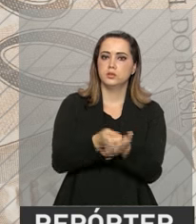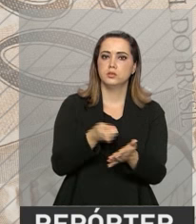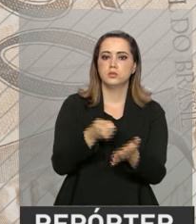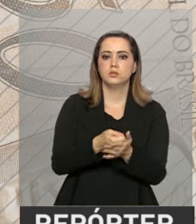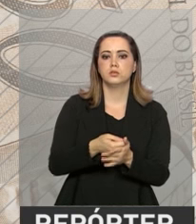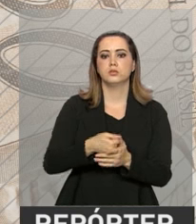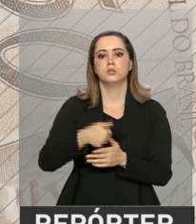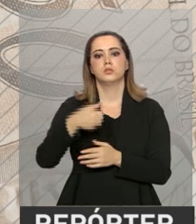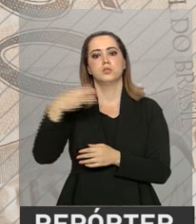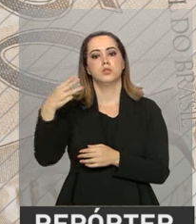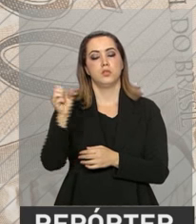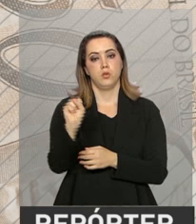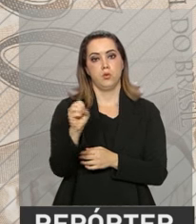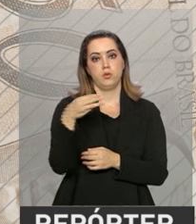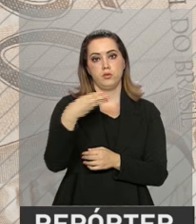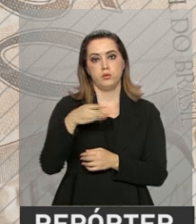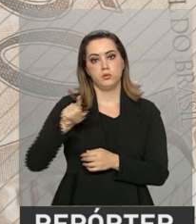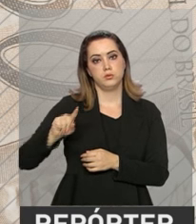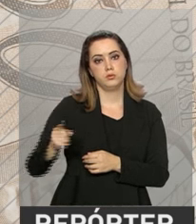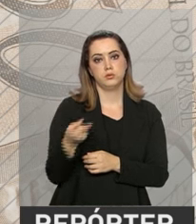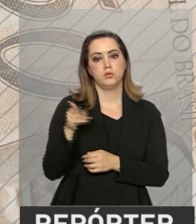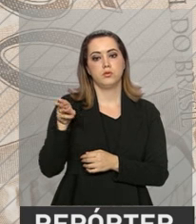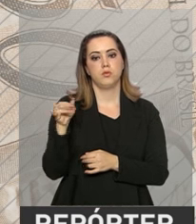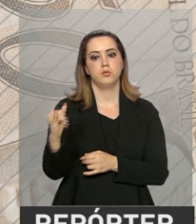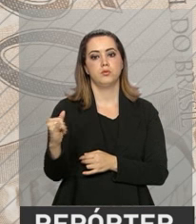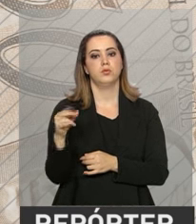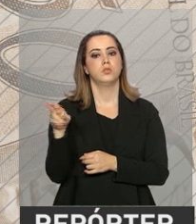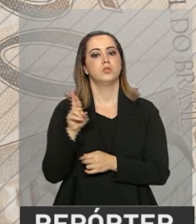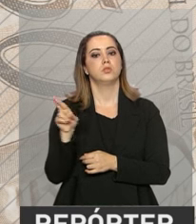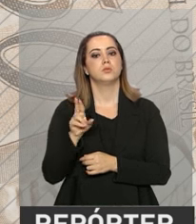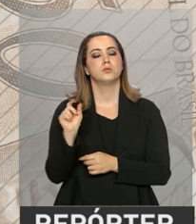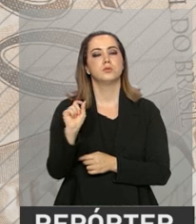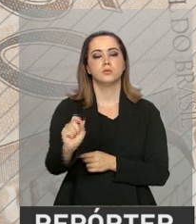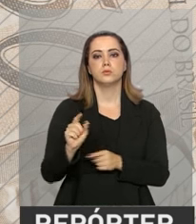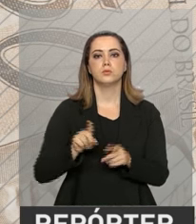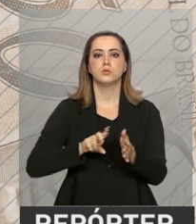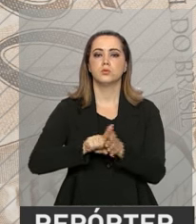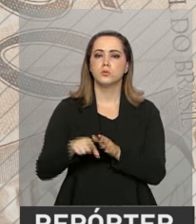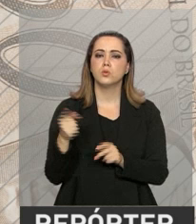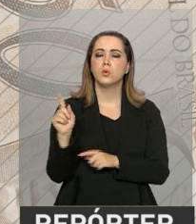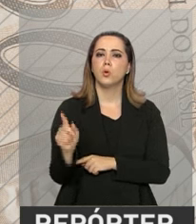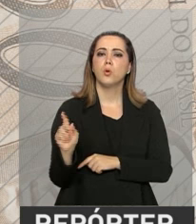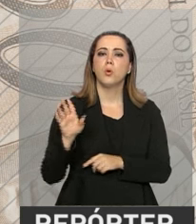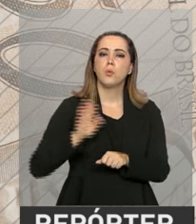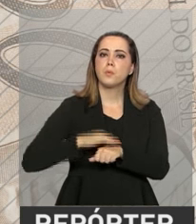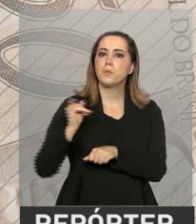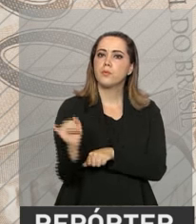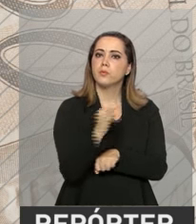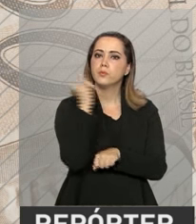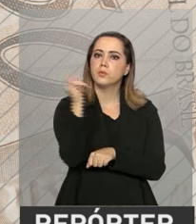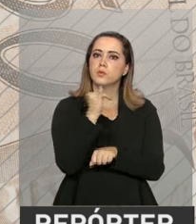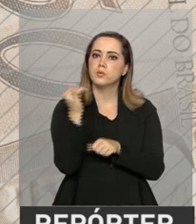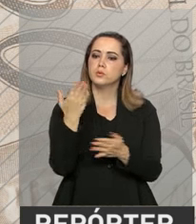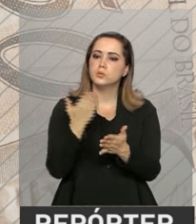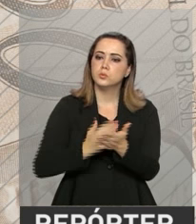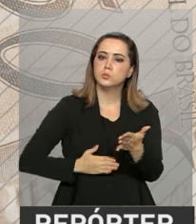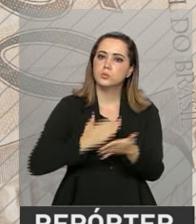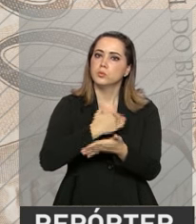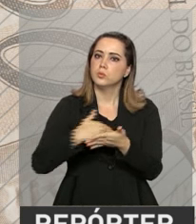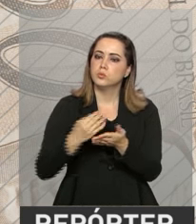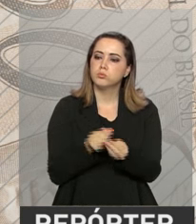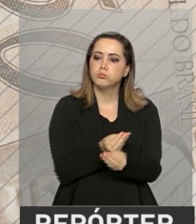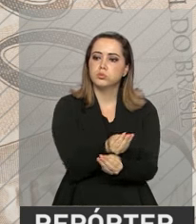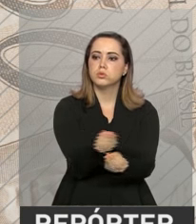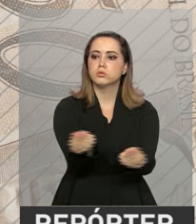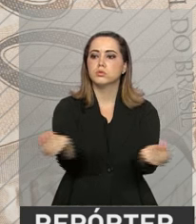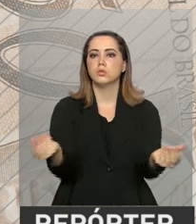benefícios sociais, correspondendo a R bilhões 600 milhões deais. O principal programa de transferência de renda ou Bolsa Família